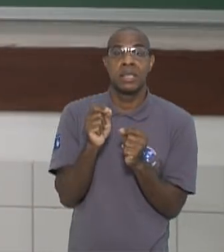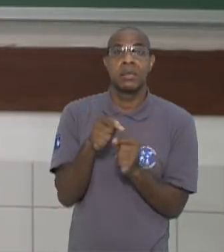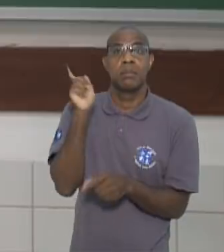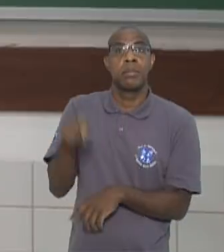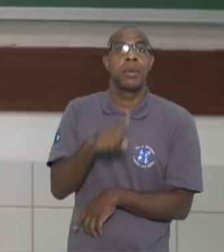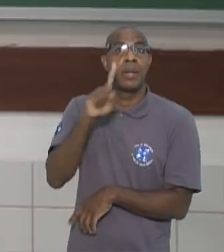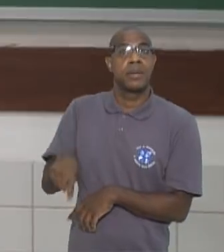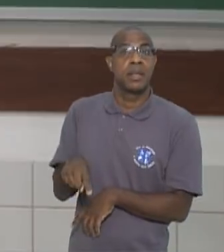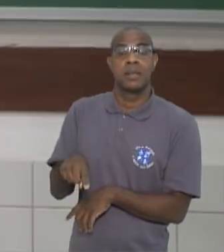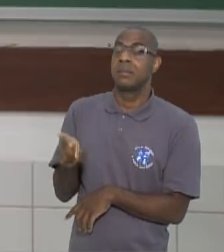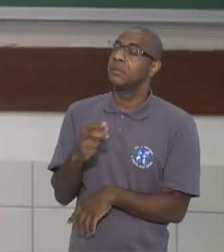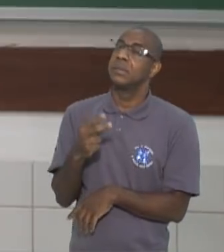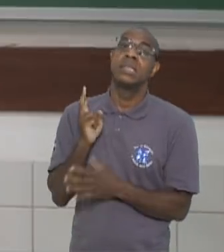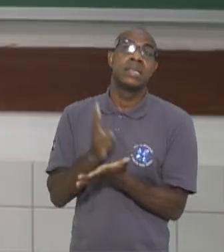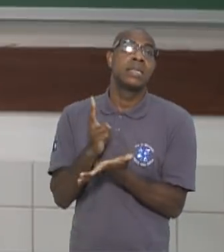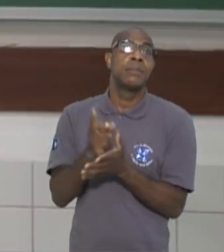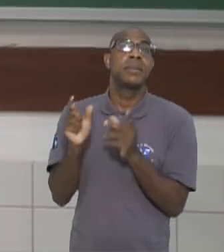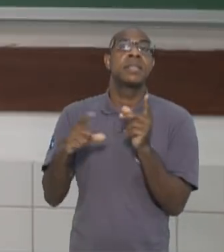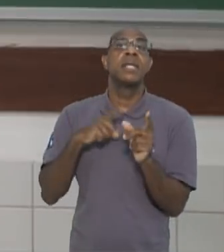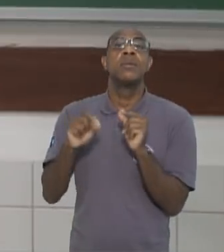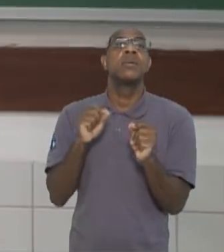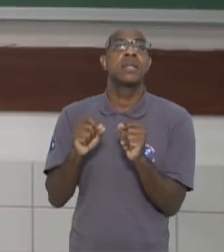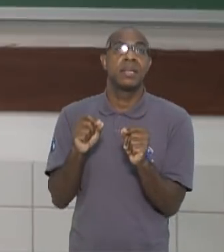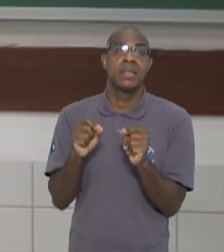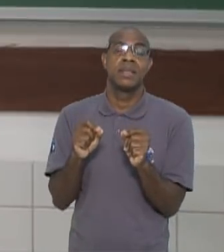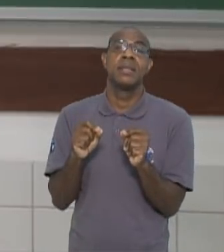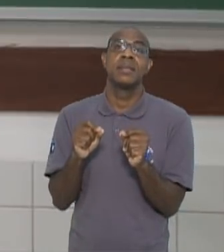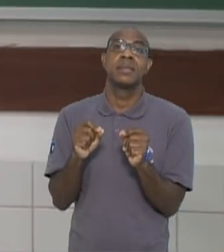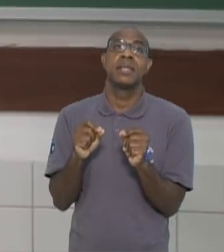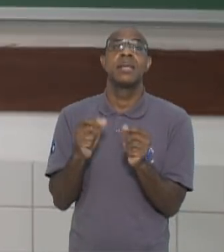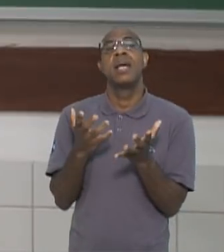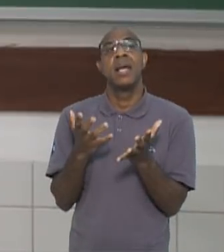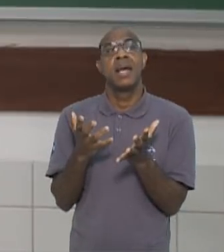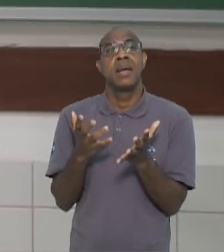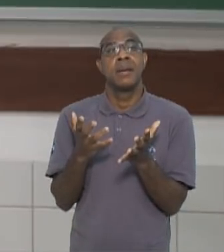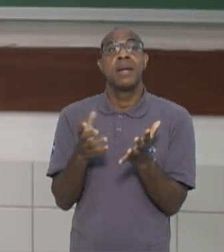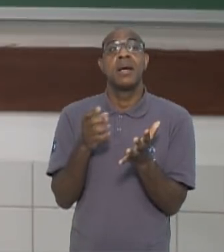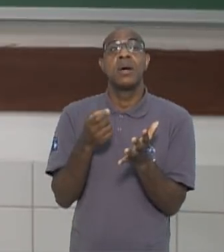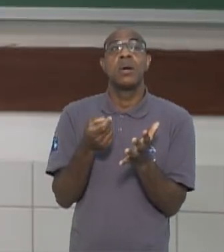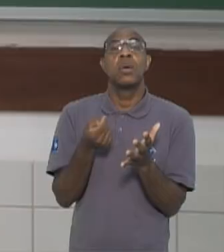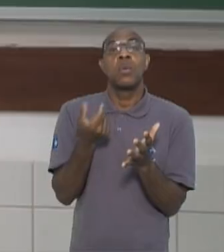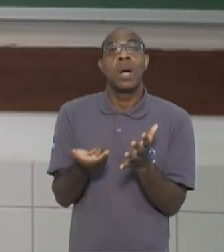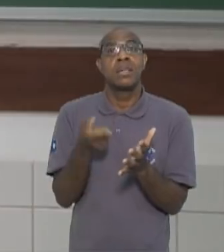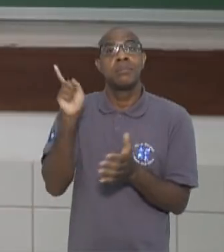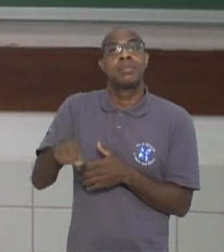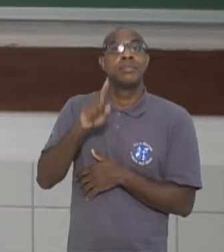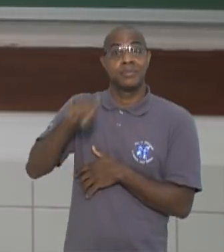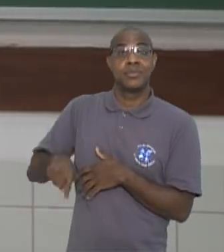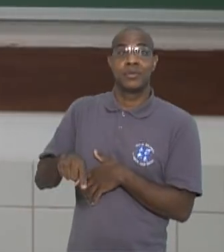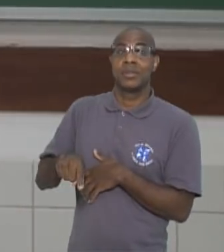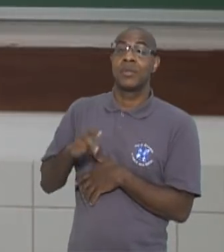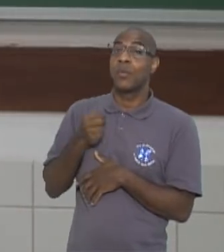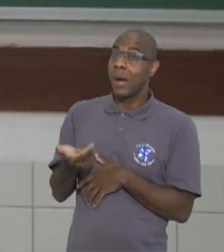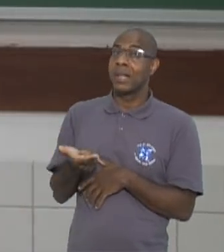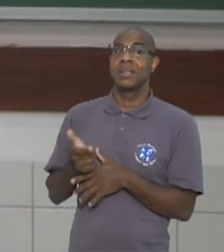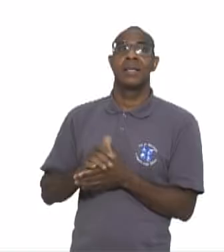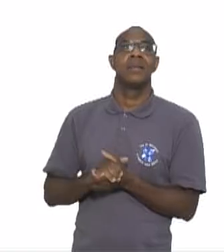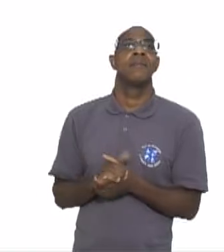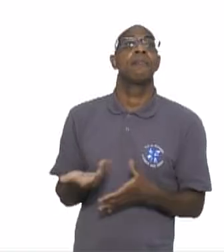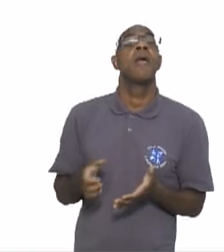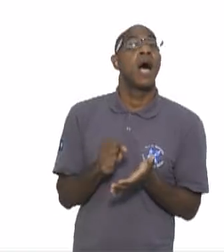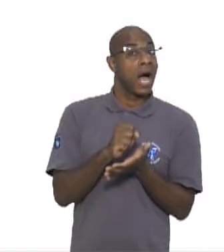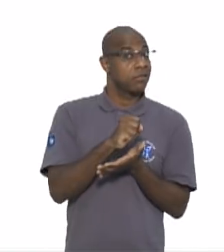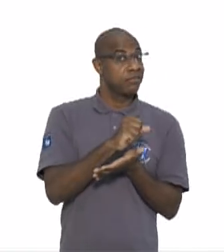porque a gente sempre tem uma exceção dentro da regra, mas ela era quase nula. Tá?